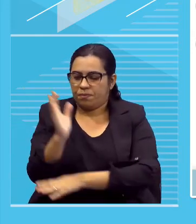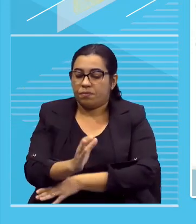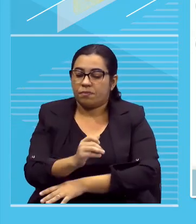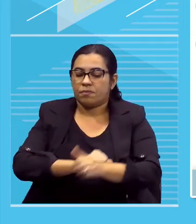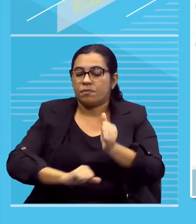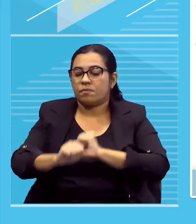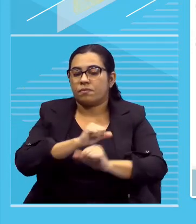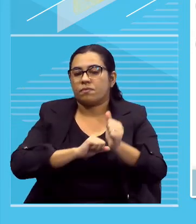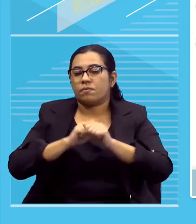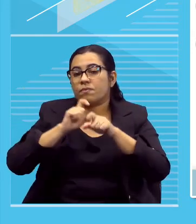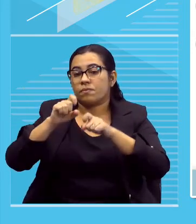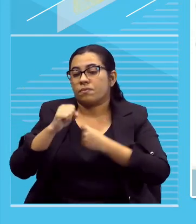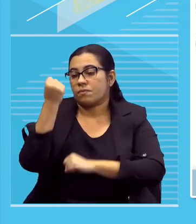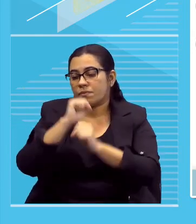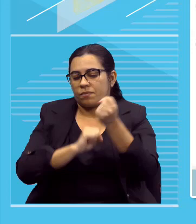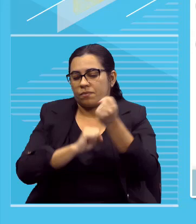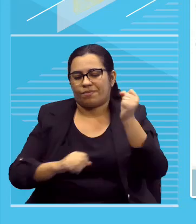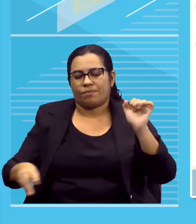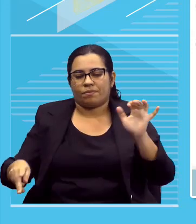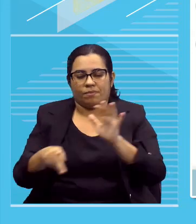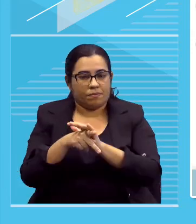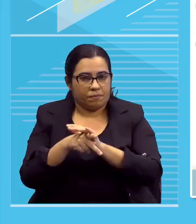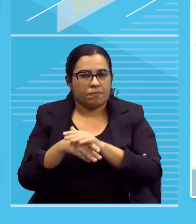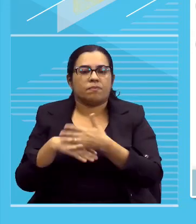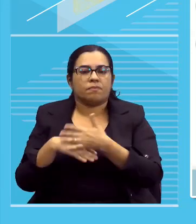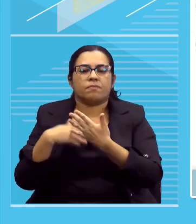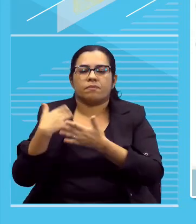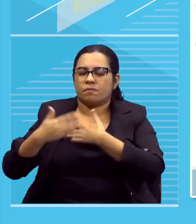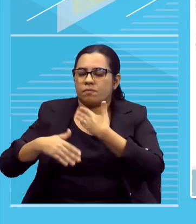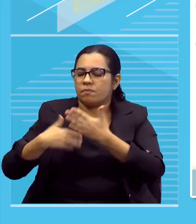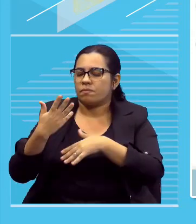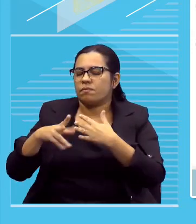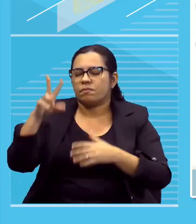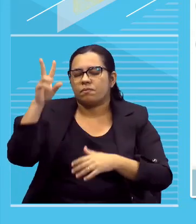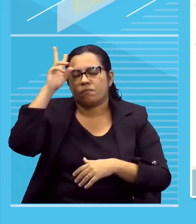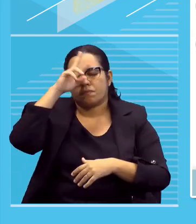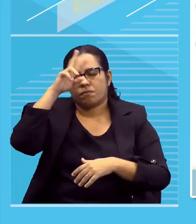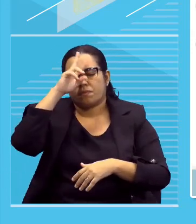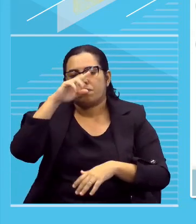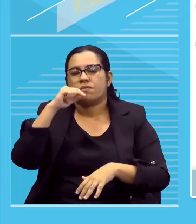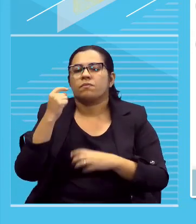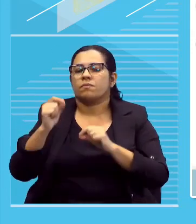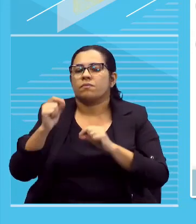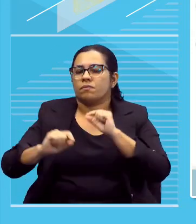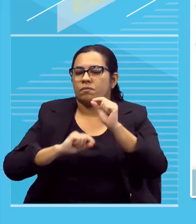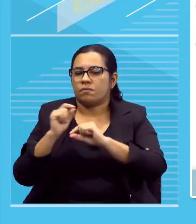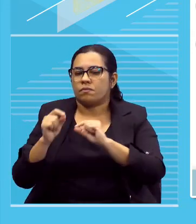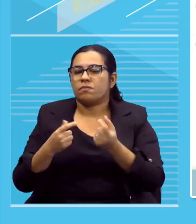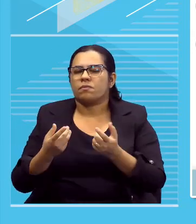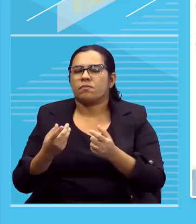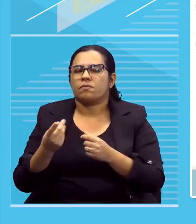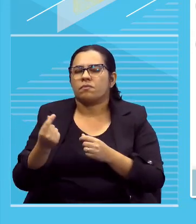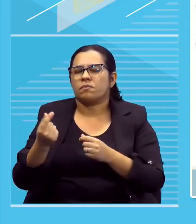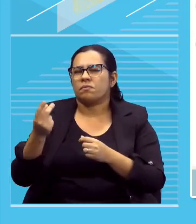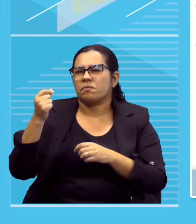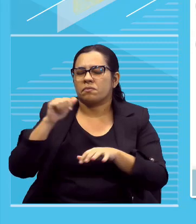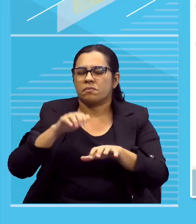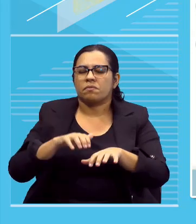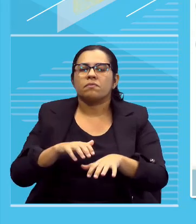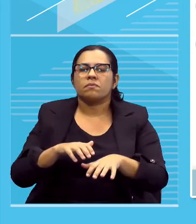o histórico das agroindústrias do remota